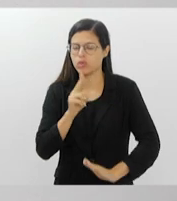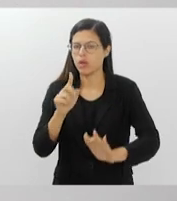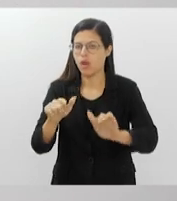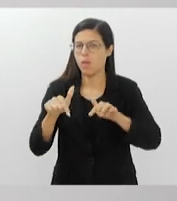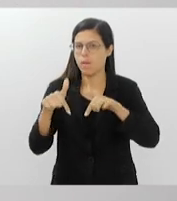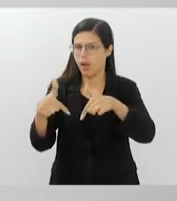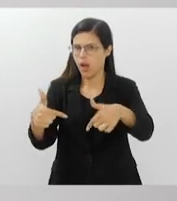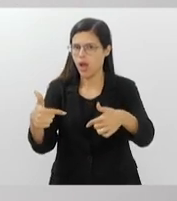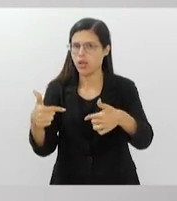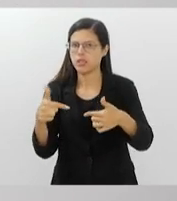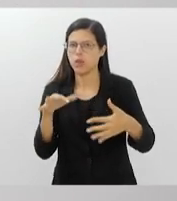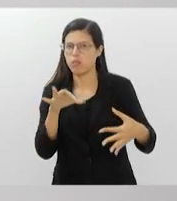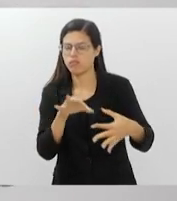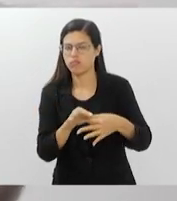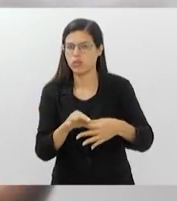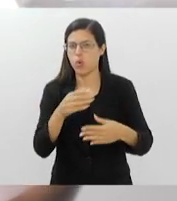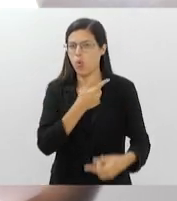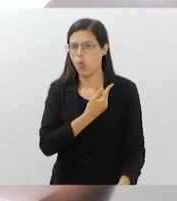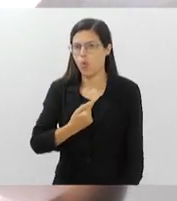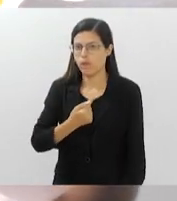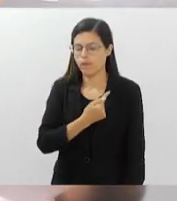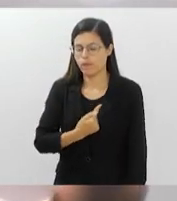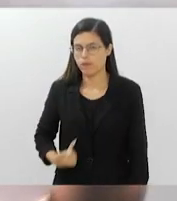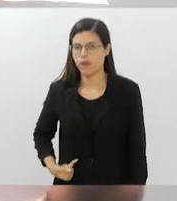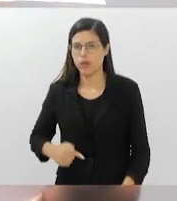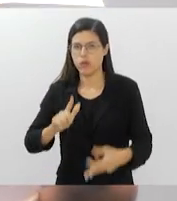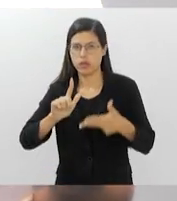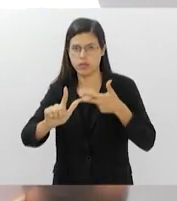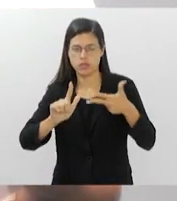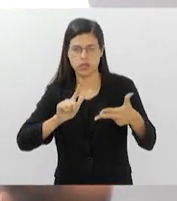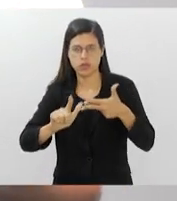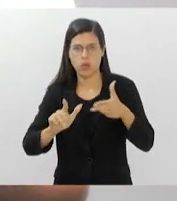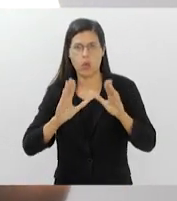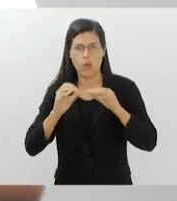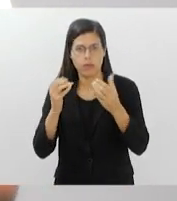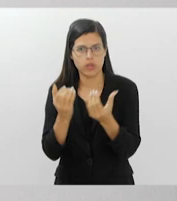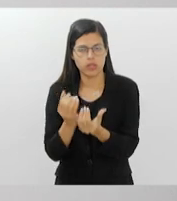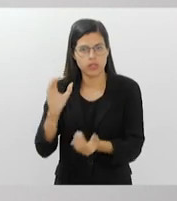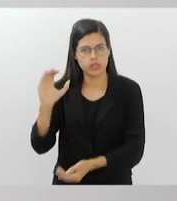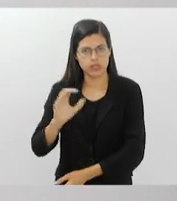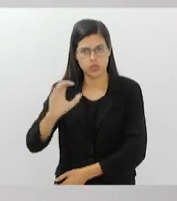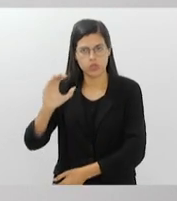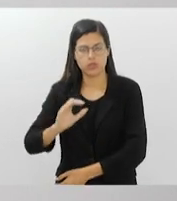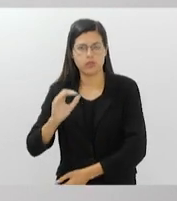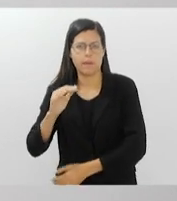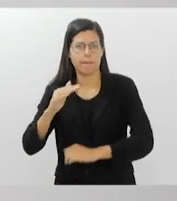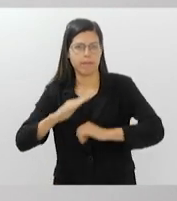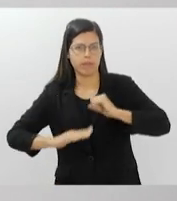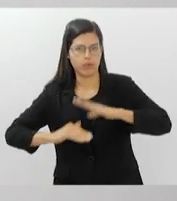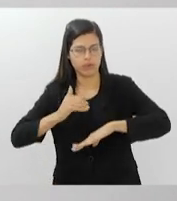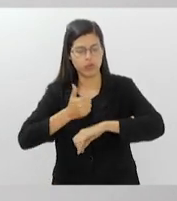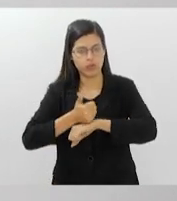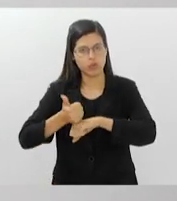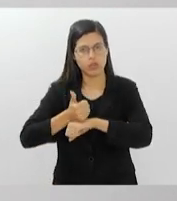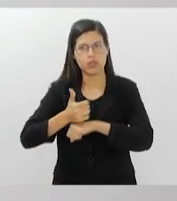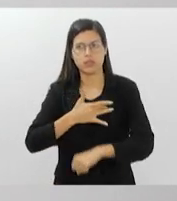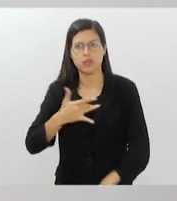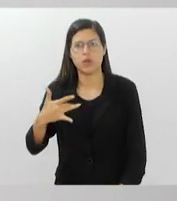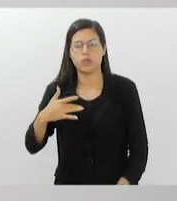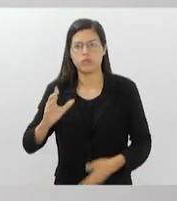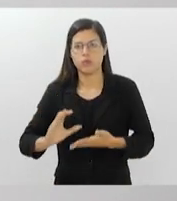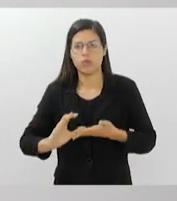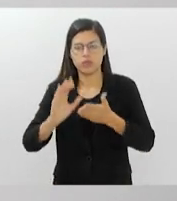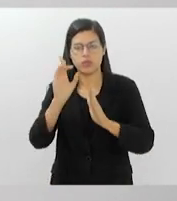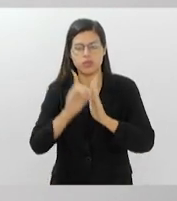colaborativa entre governo legislativo comunidade científica Profissionais de Saúde conselhos de direitos e